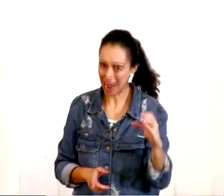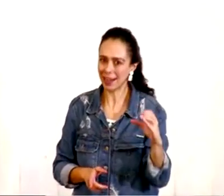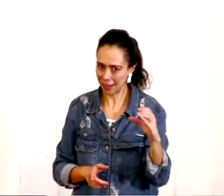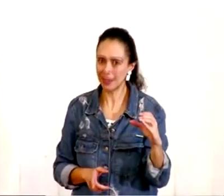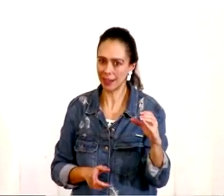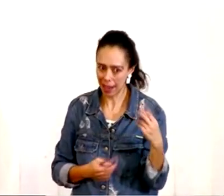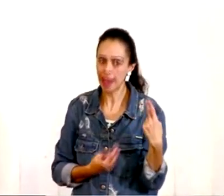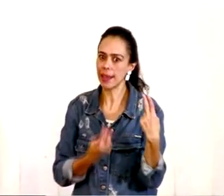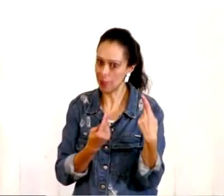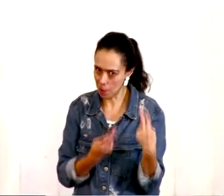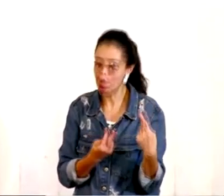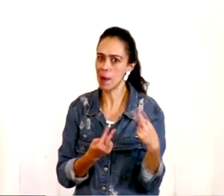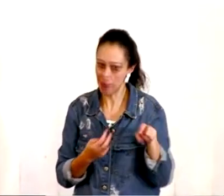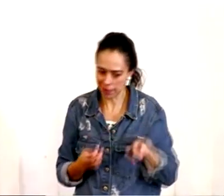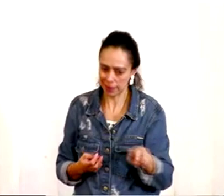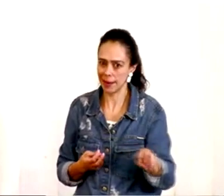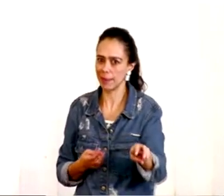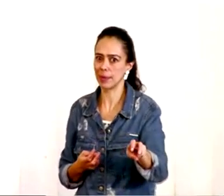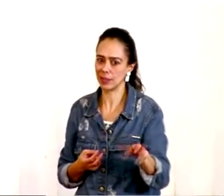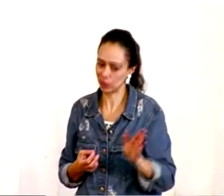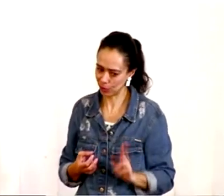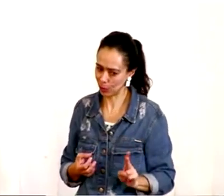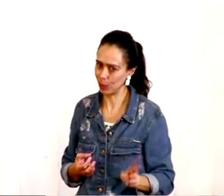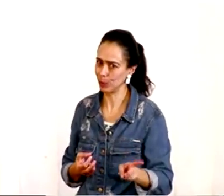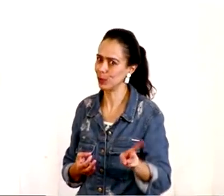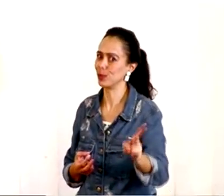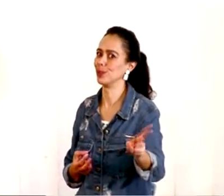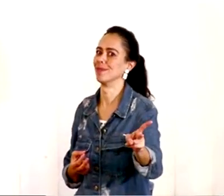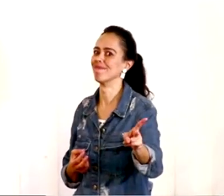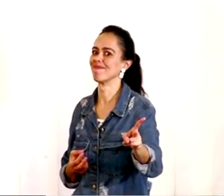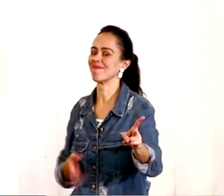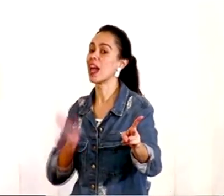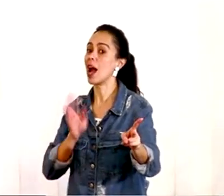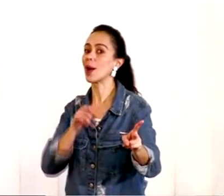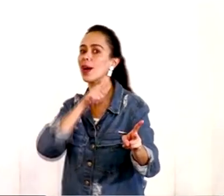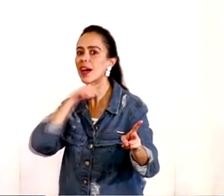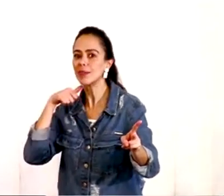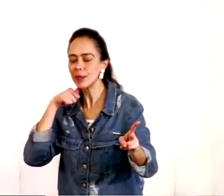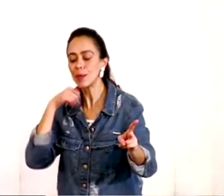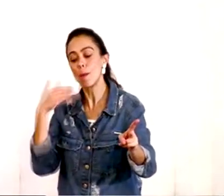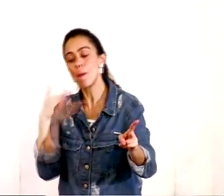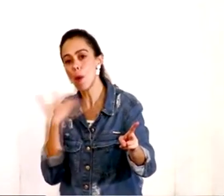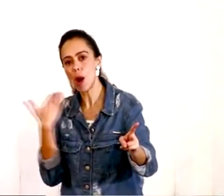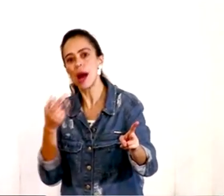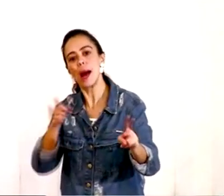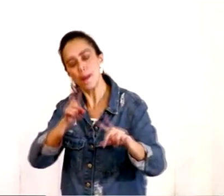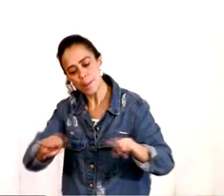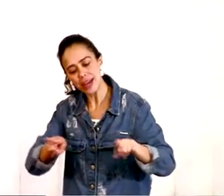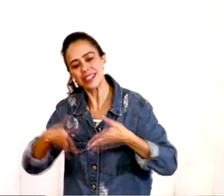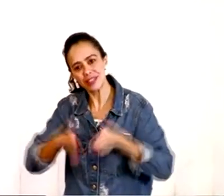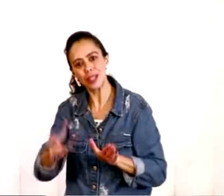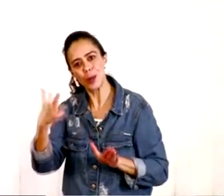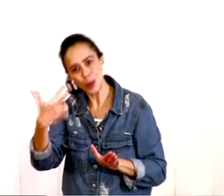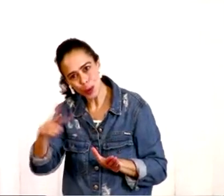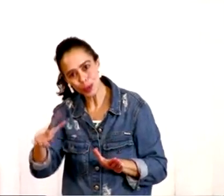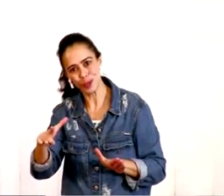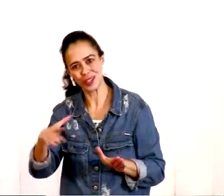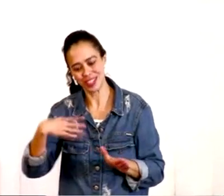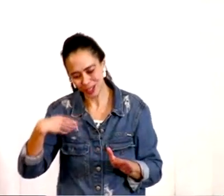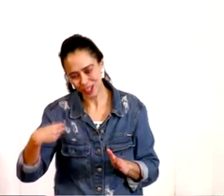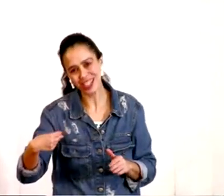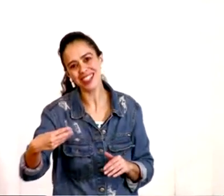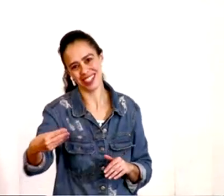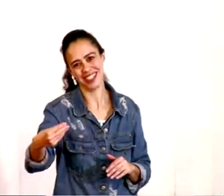que substitui Abel. E na batalha entre a semente da mulher e a semente da serpente,